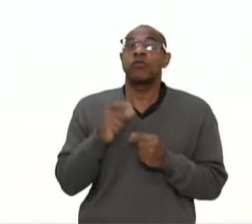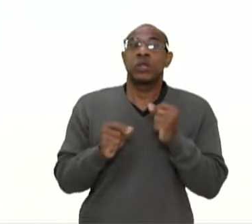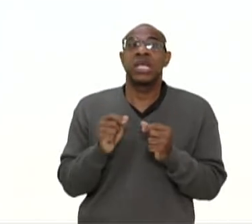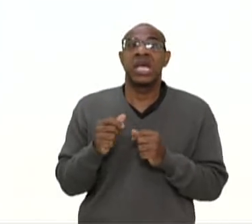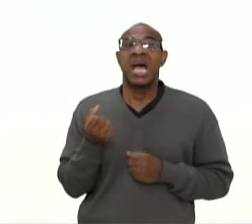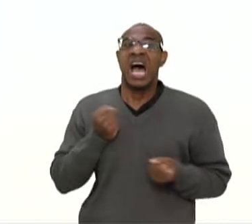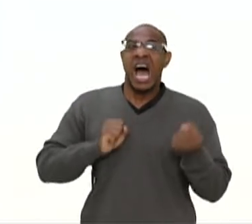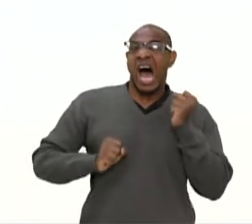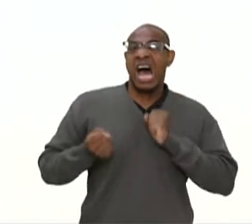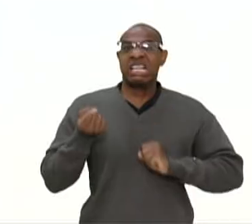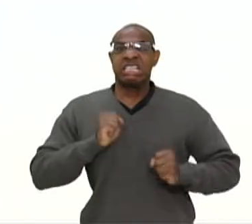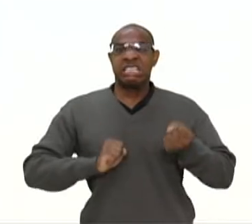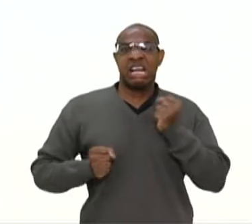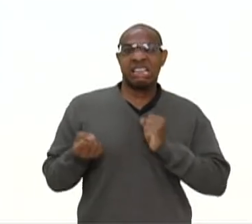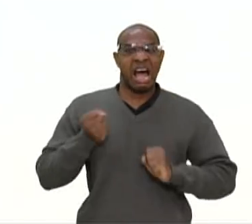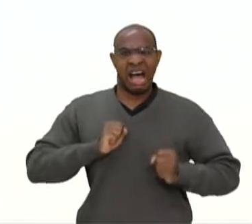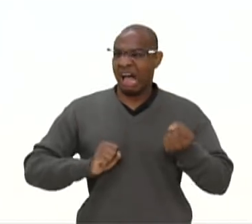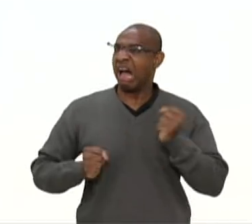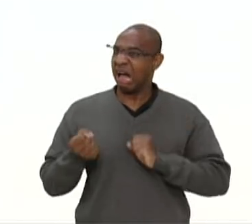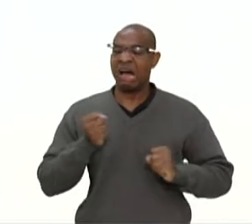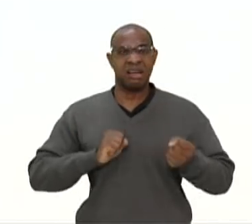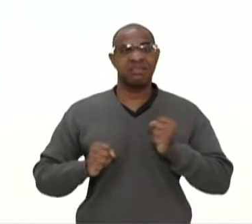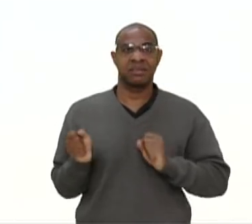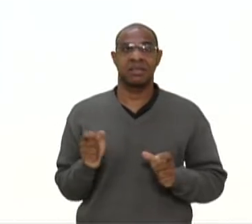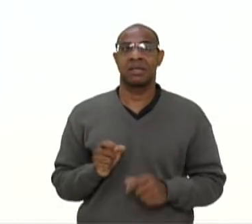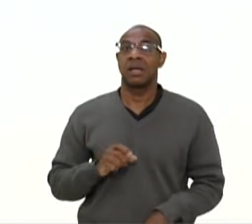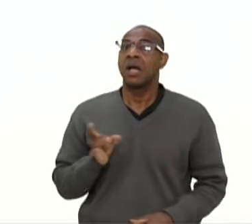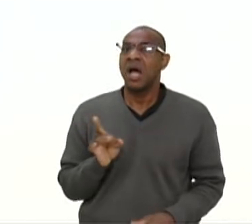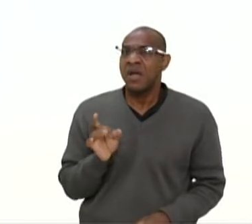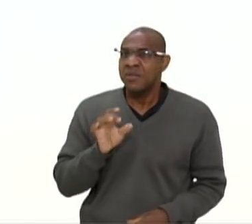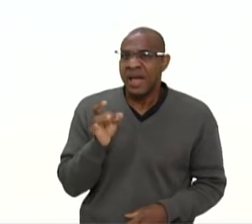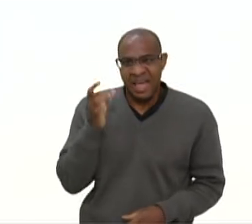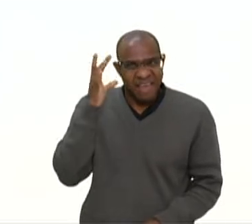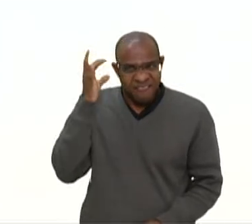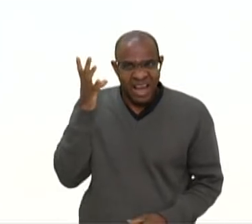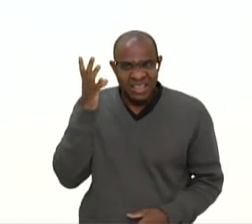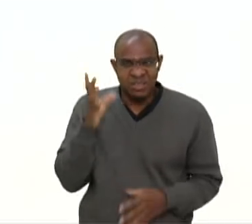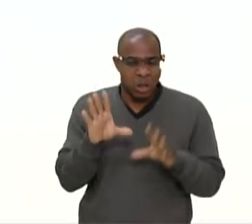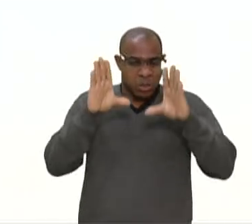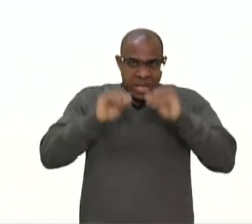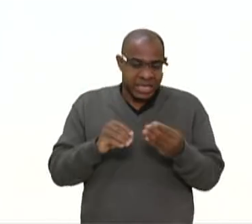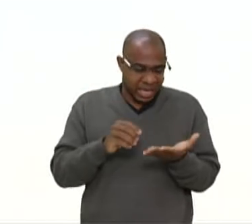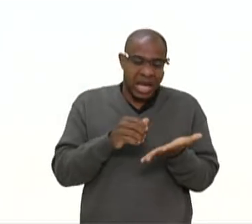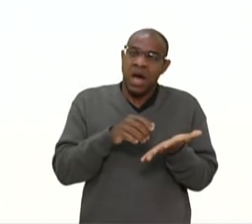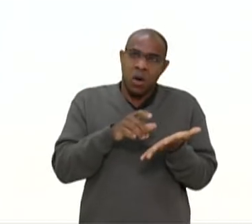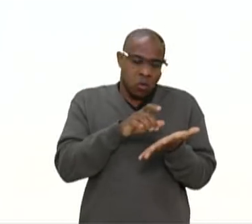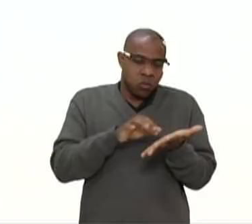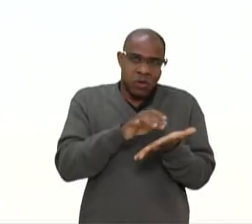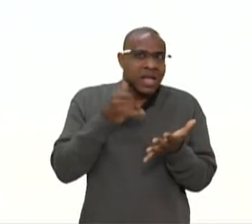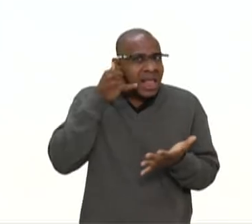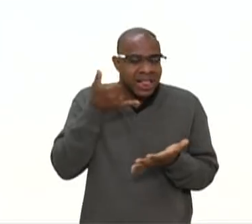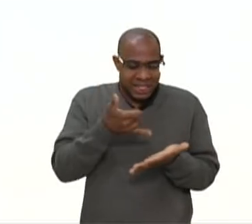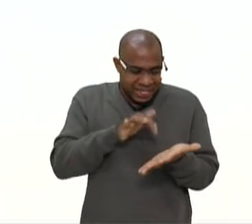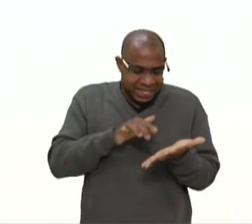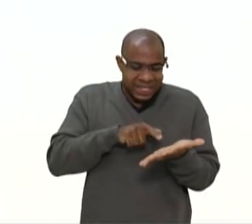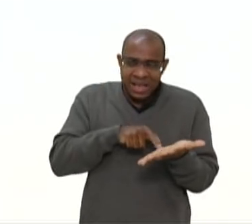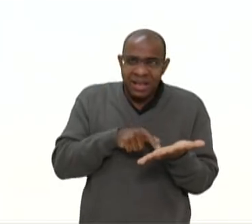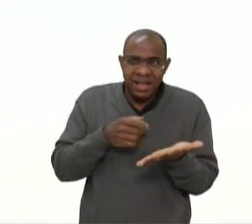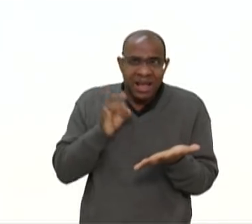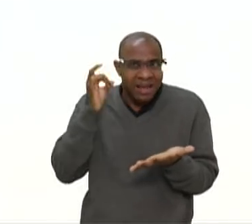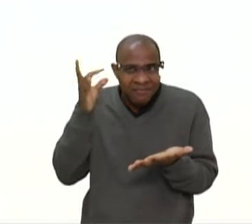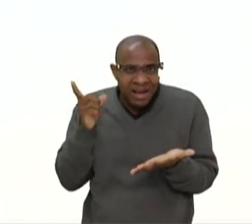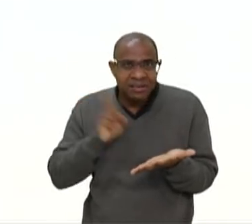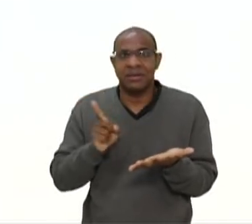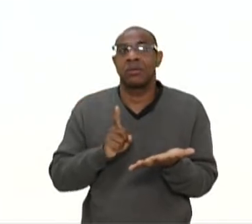ansiedade generalizada. Não é fácil se desplugar do celular, uma vez que na sociedade tecnológica